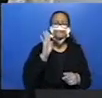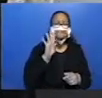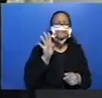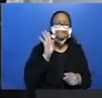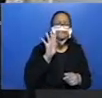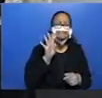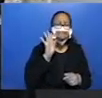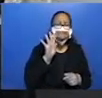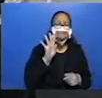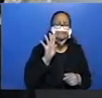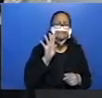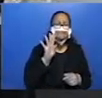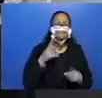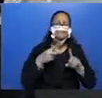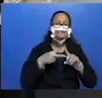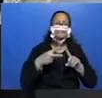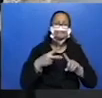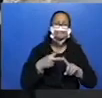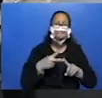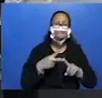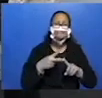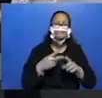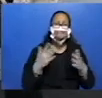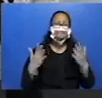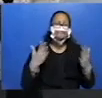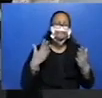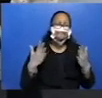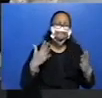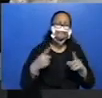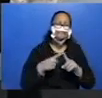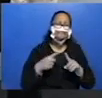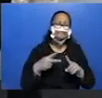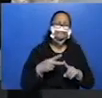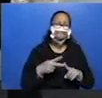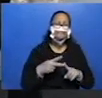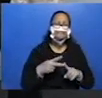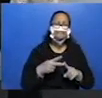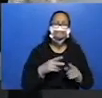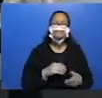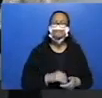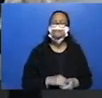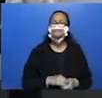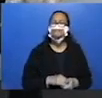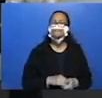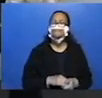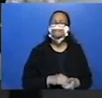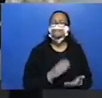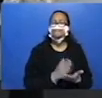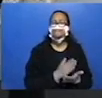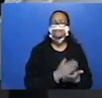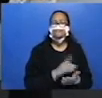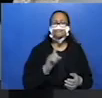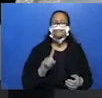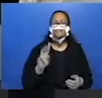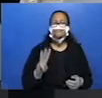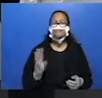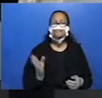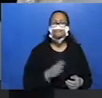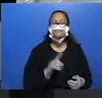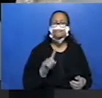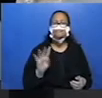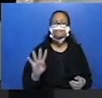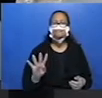o confronto entre as duas, a comparação entre as duas. Na página 13 e 14